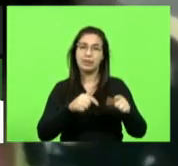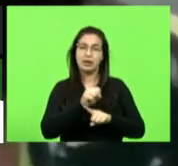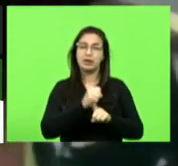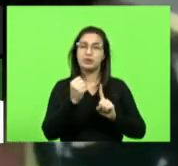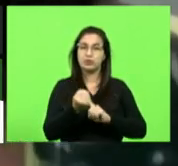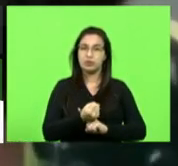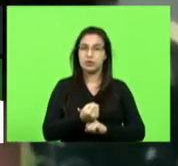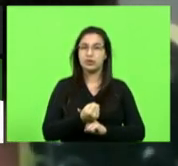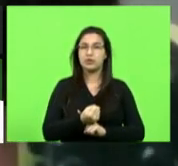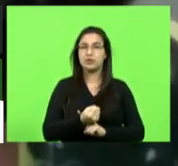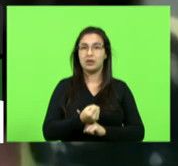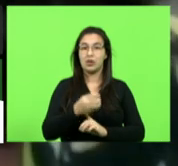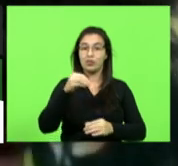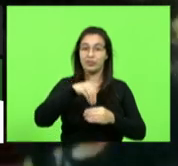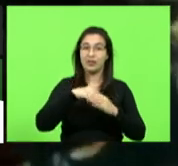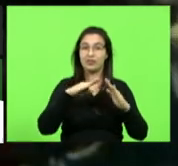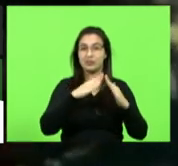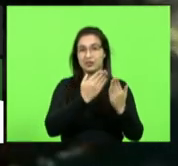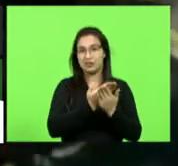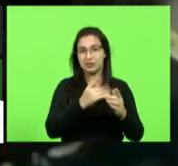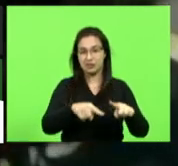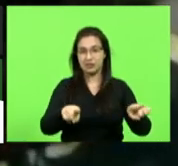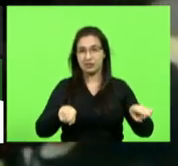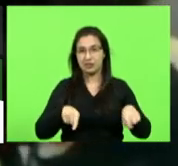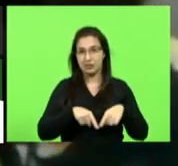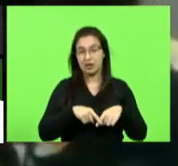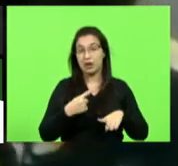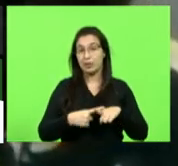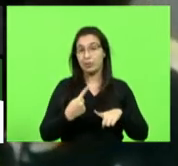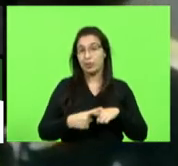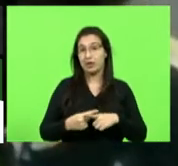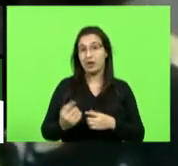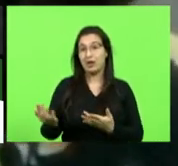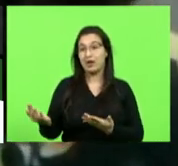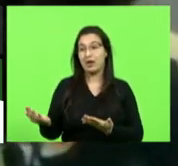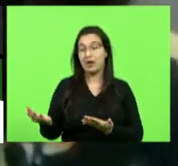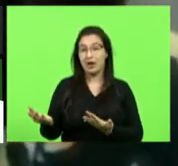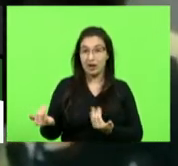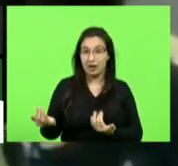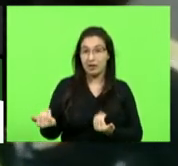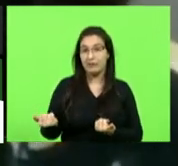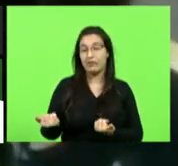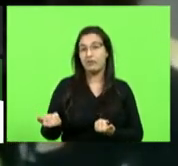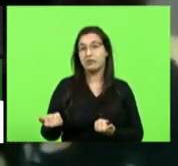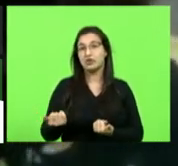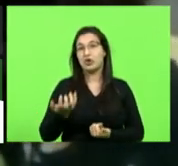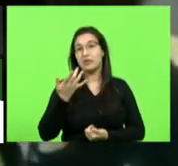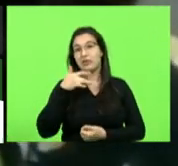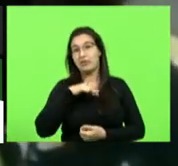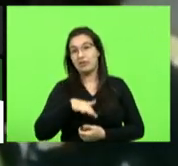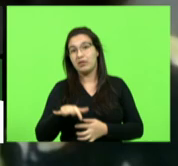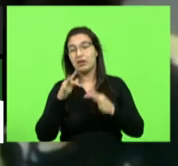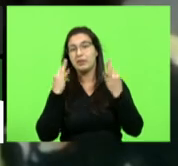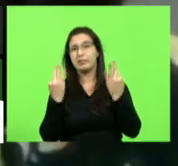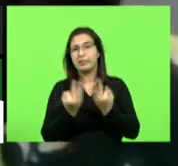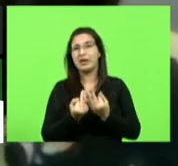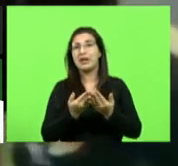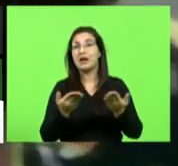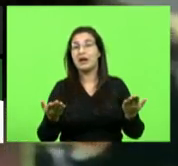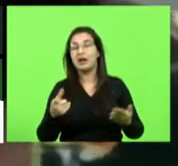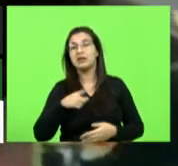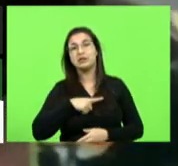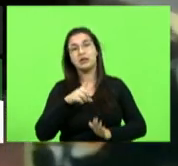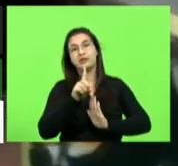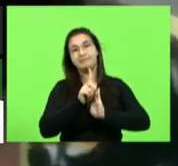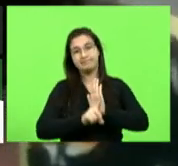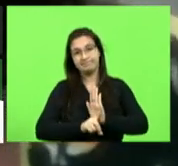né, pois as crianças, adolescentes e familiares que são público-alvo dessa política são sujeitos portadores de direitos inseridos